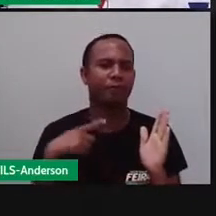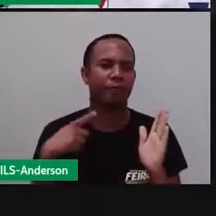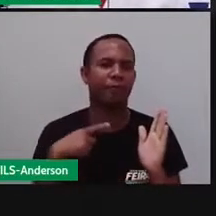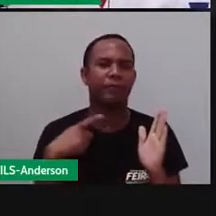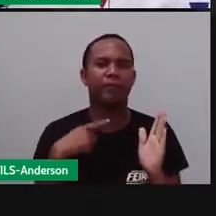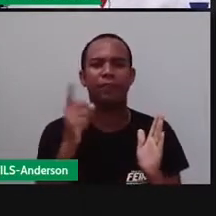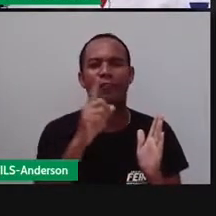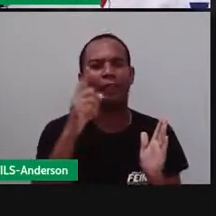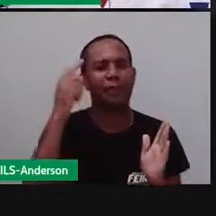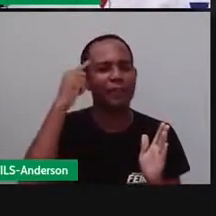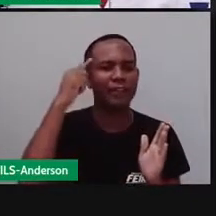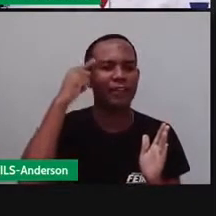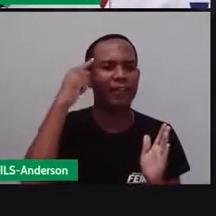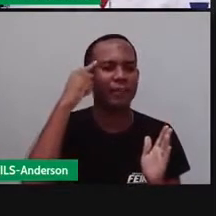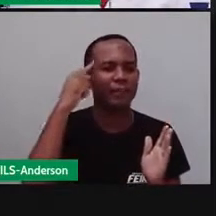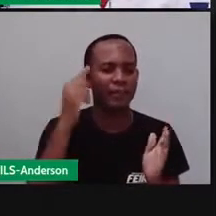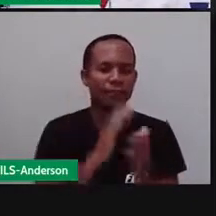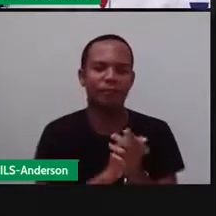receita?